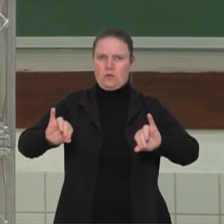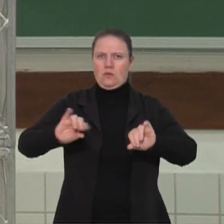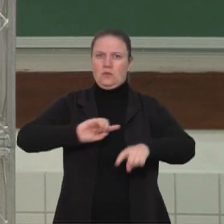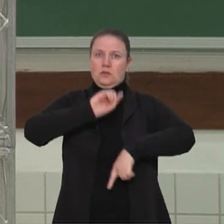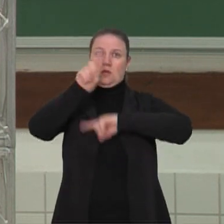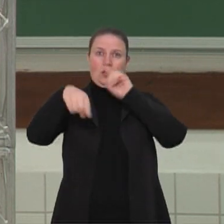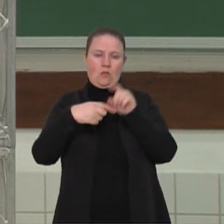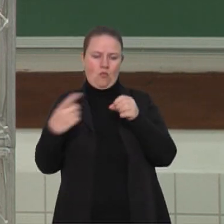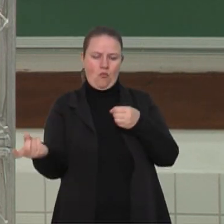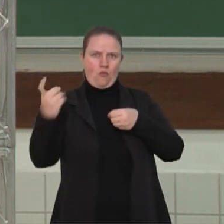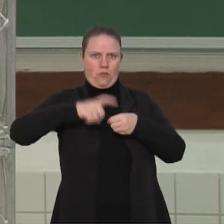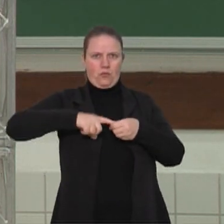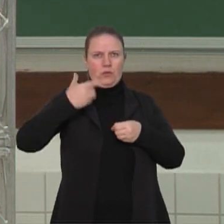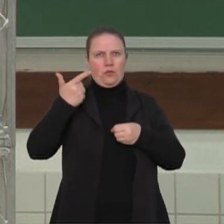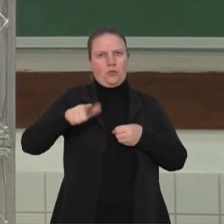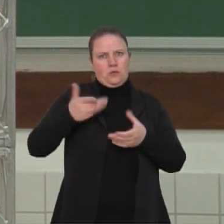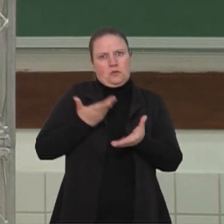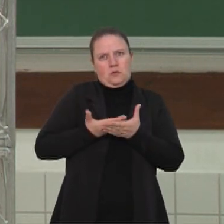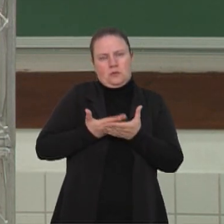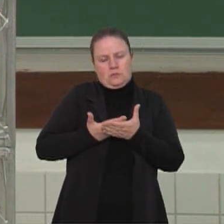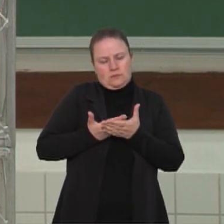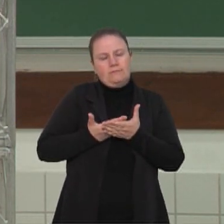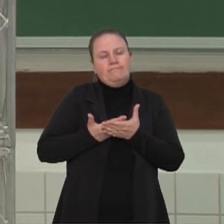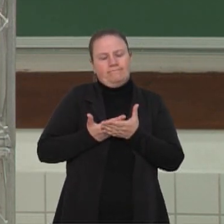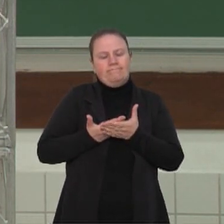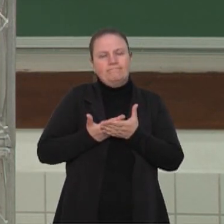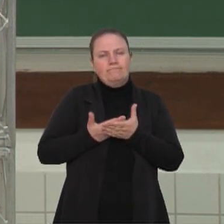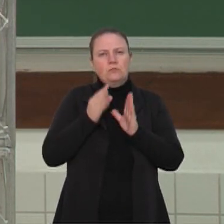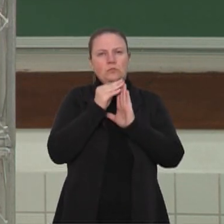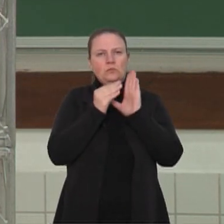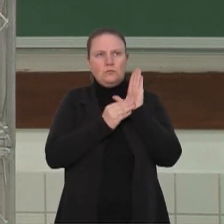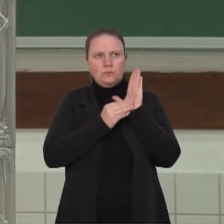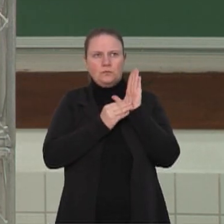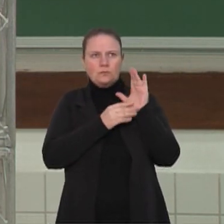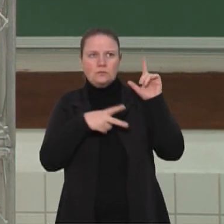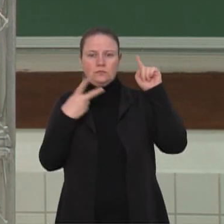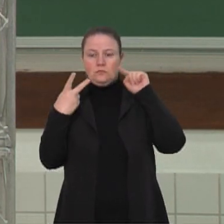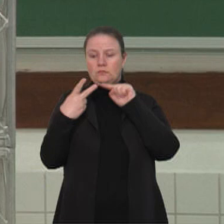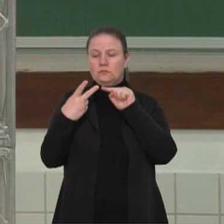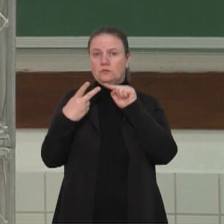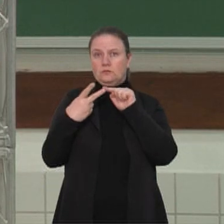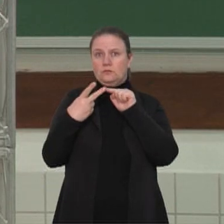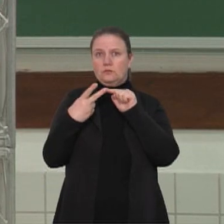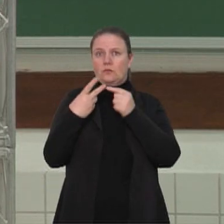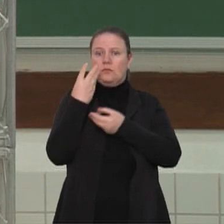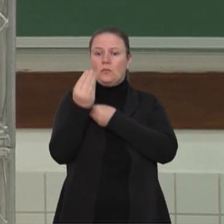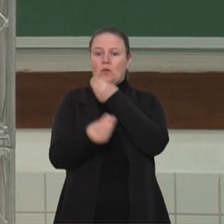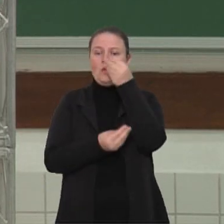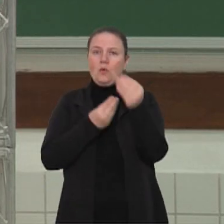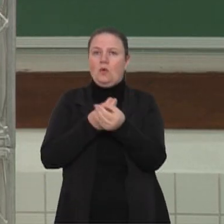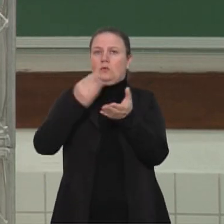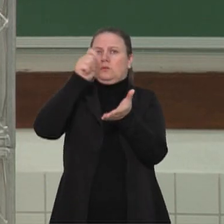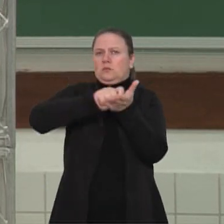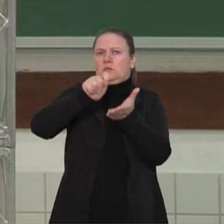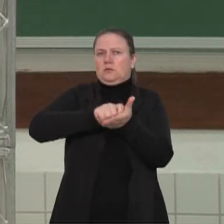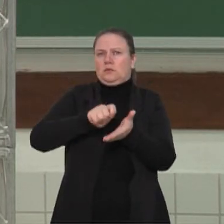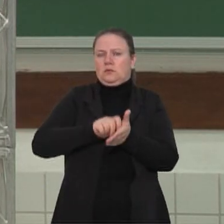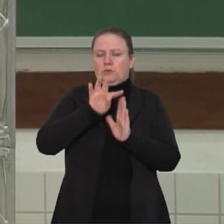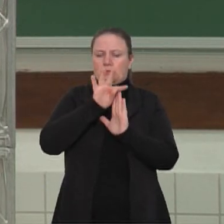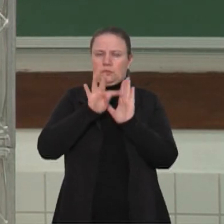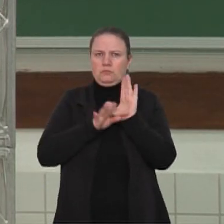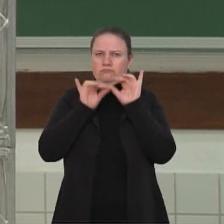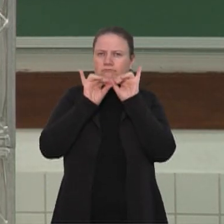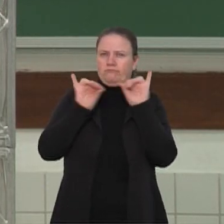textos ainda mais adiante e falamos então de como produzir um texto informativo. Espero que